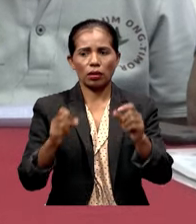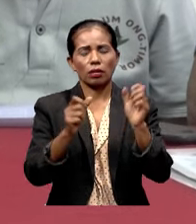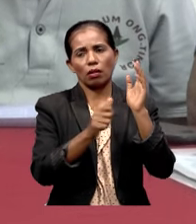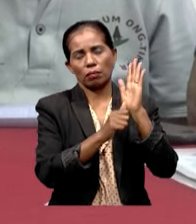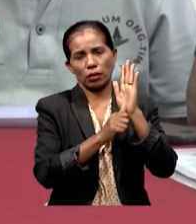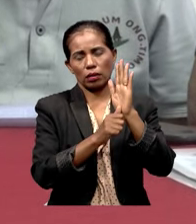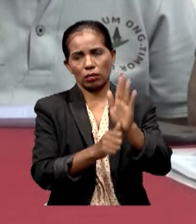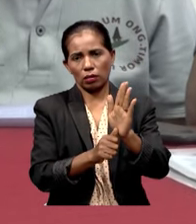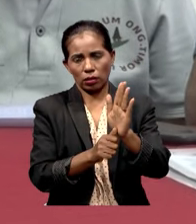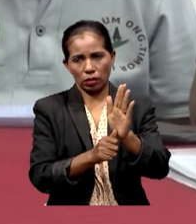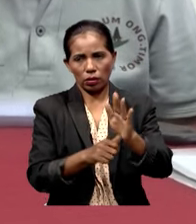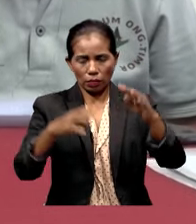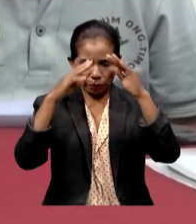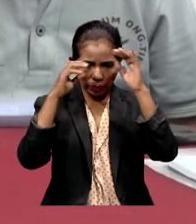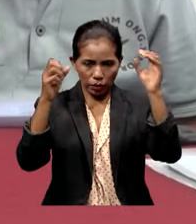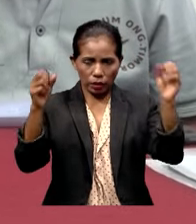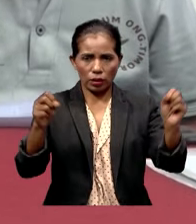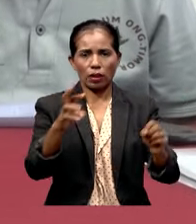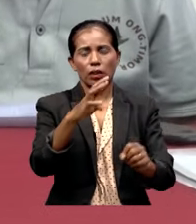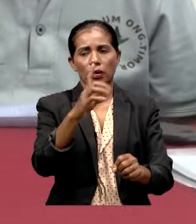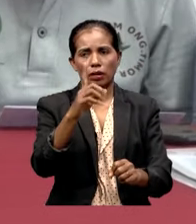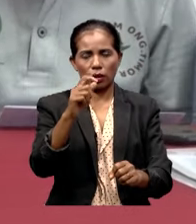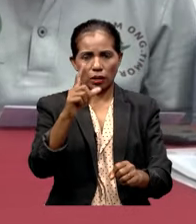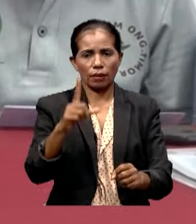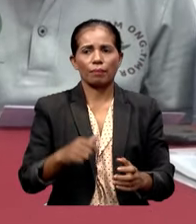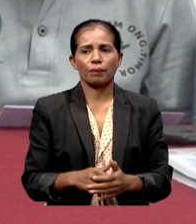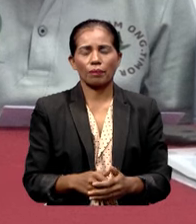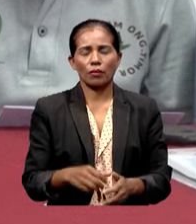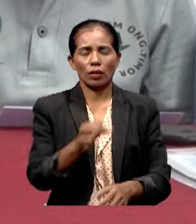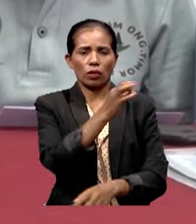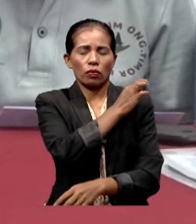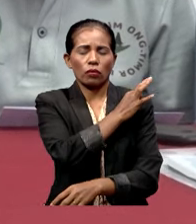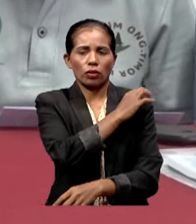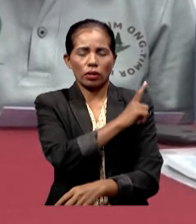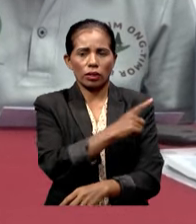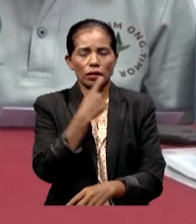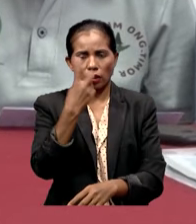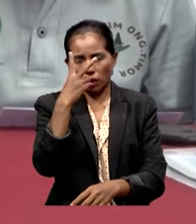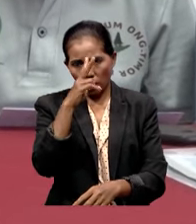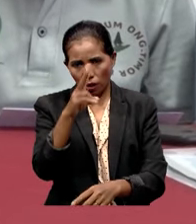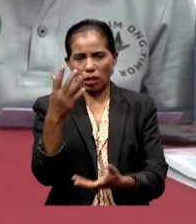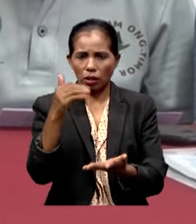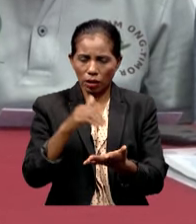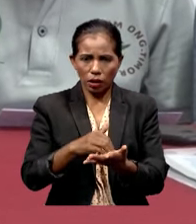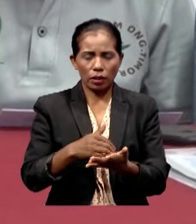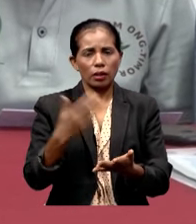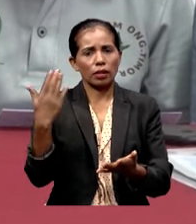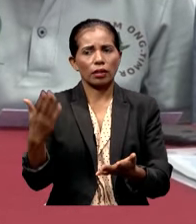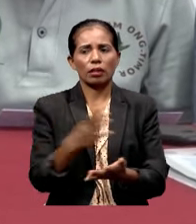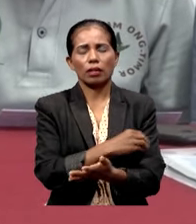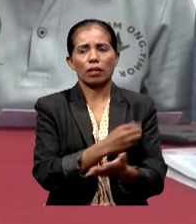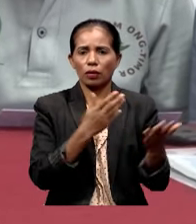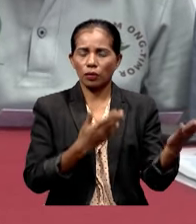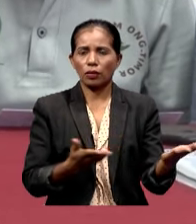apresenta petição para presidente da república. Fontil observa no avalia katak ia tendência atu